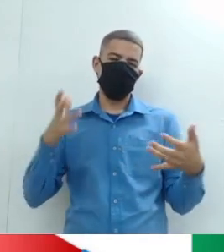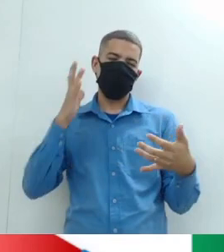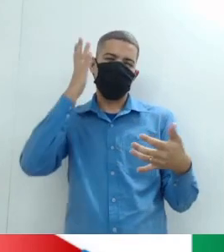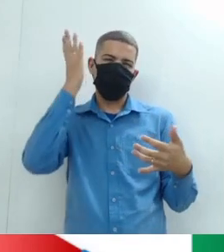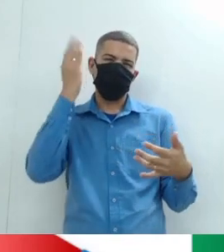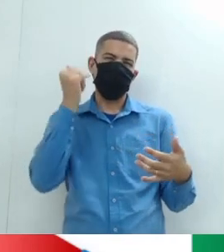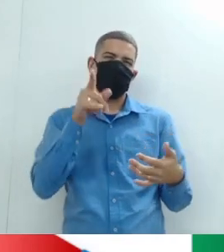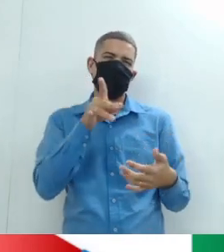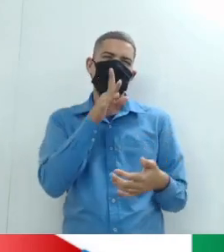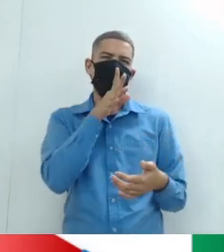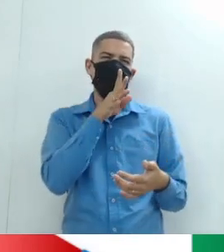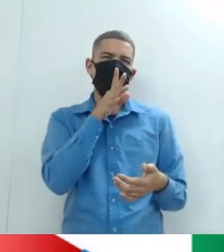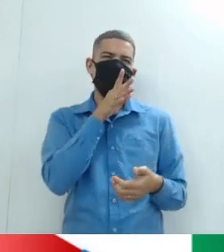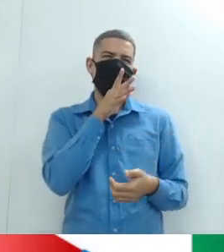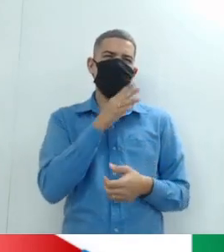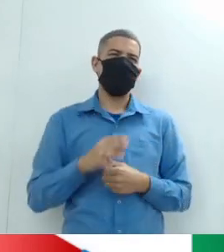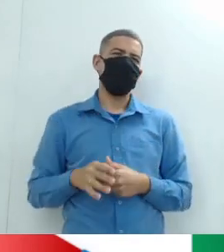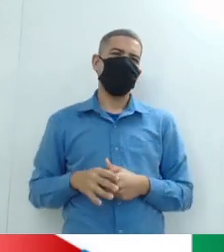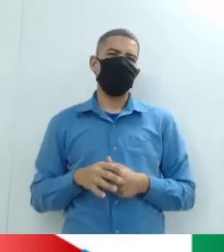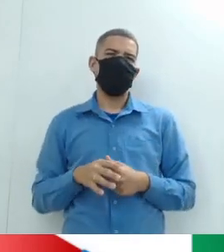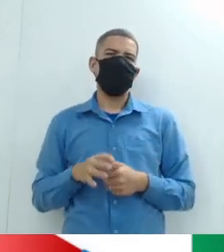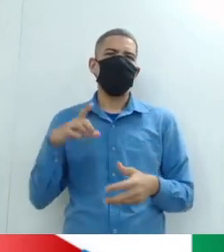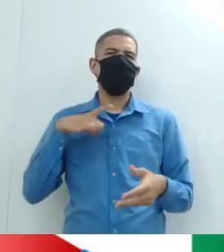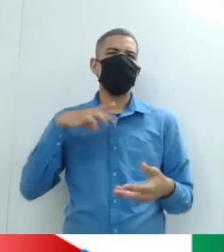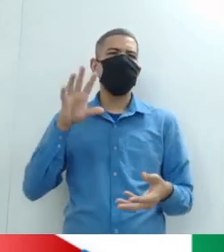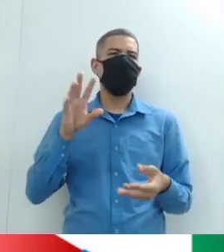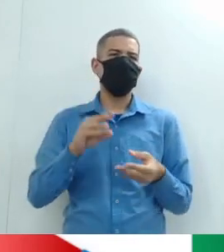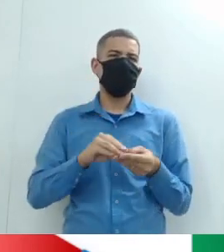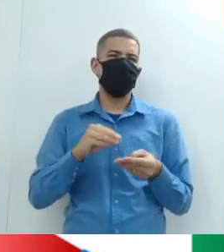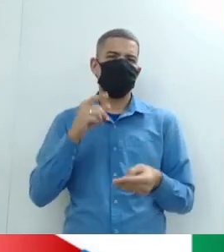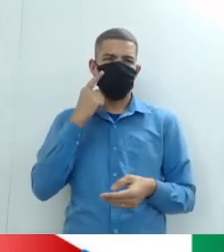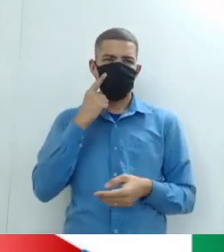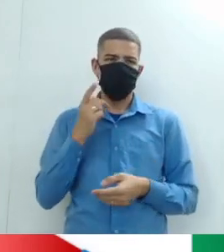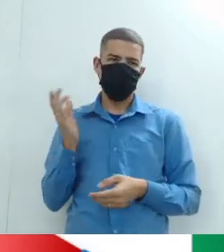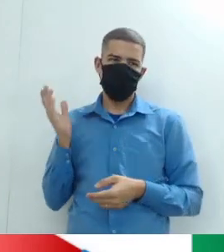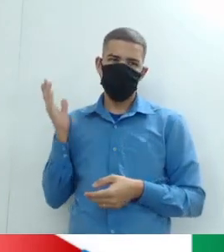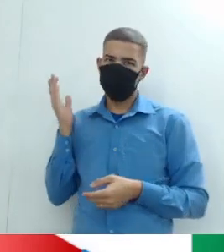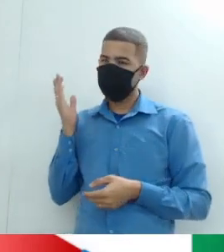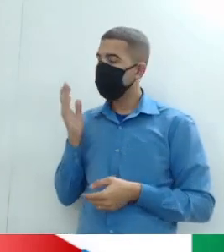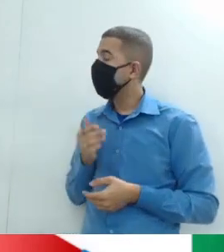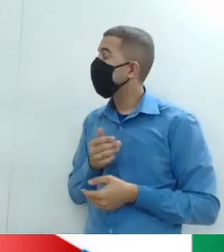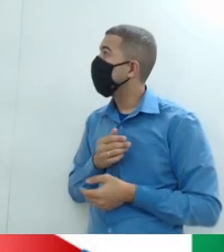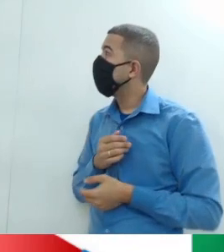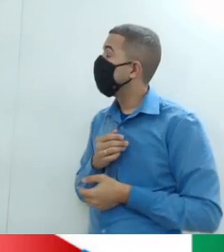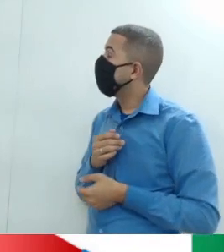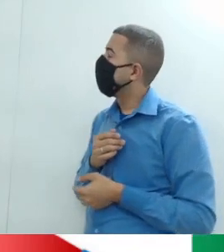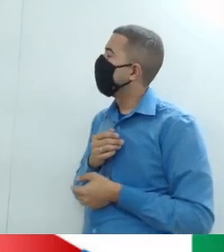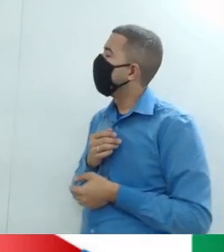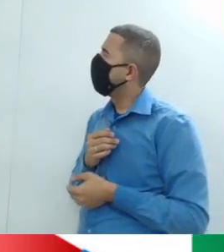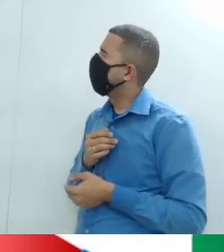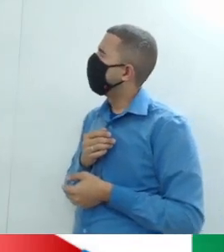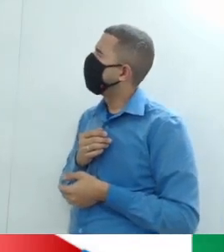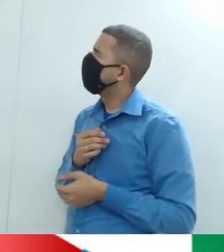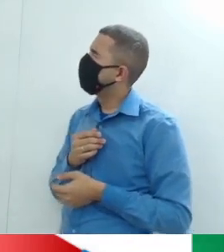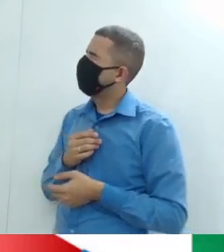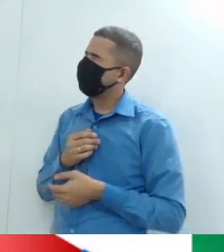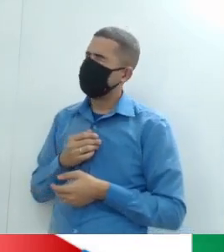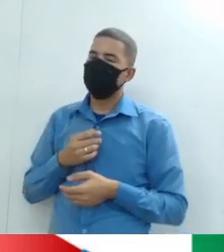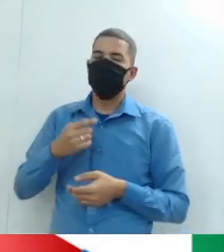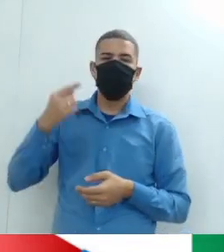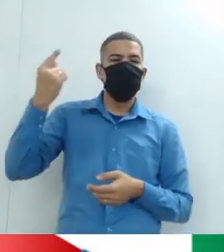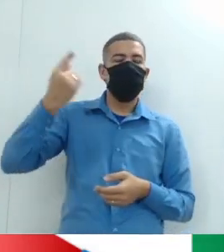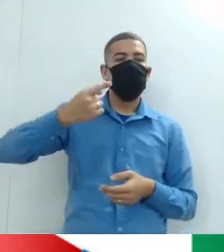desse caminho e eu vou mostrar para vocês um resumo agora. Como que isso acontecia na grandeza e medida? Então,